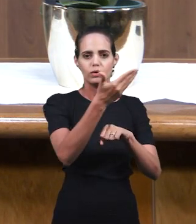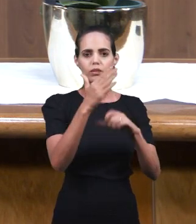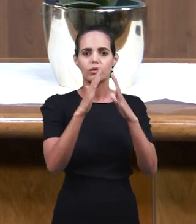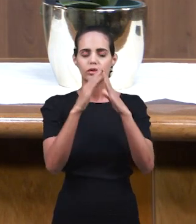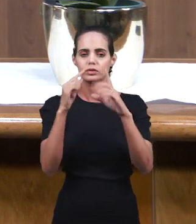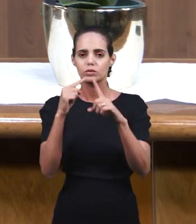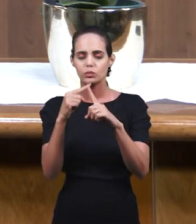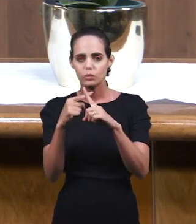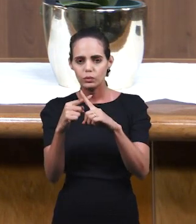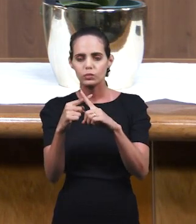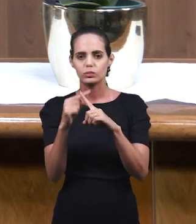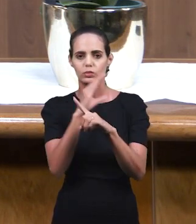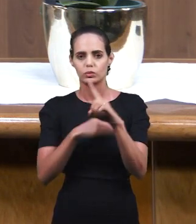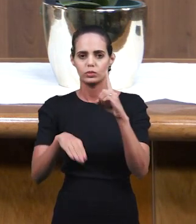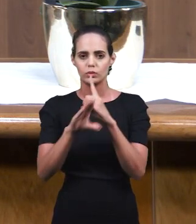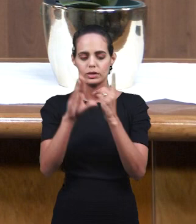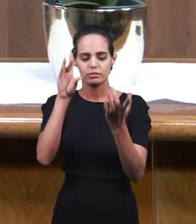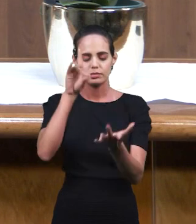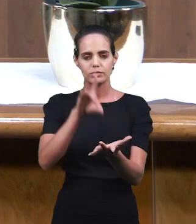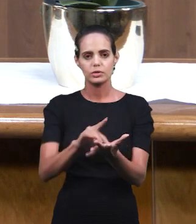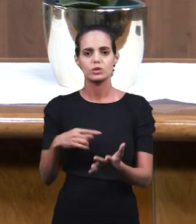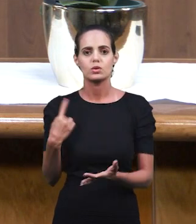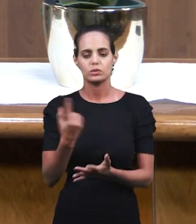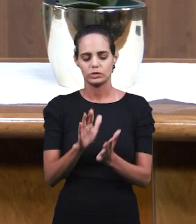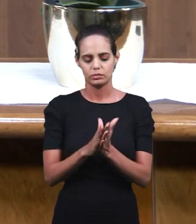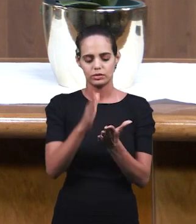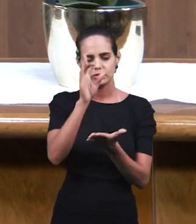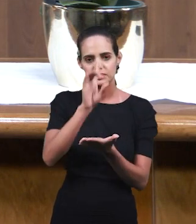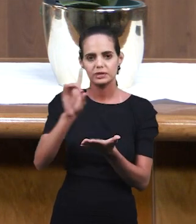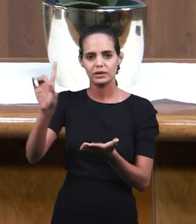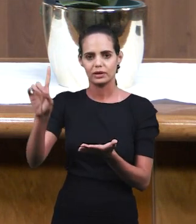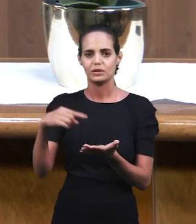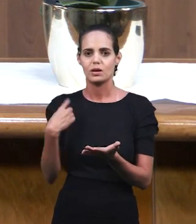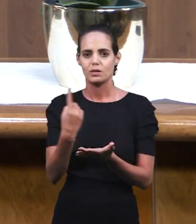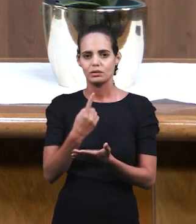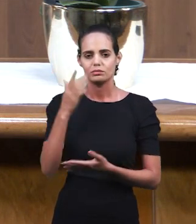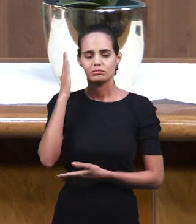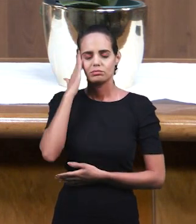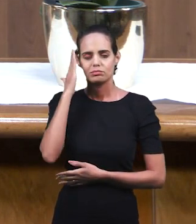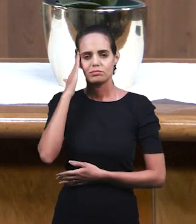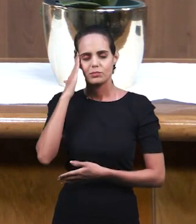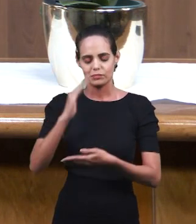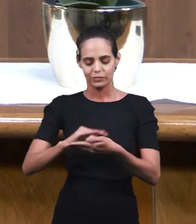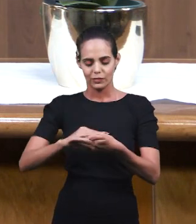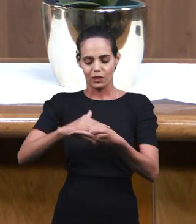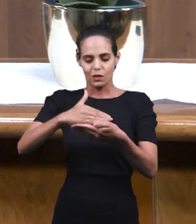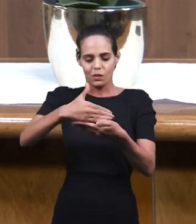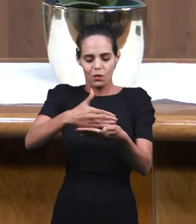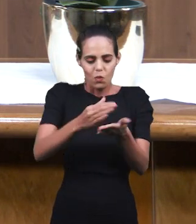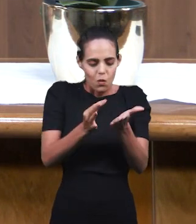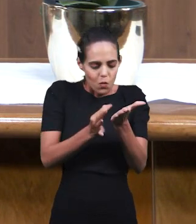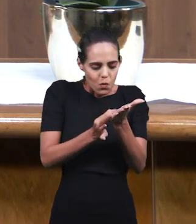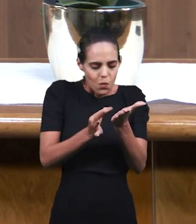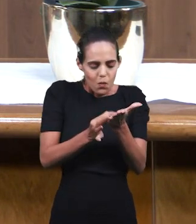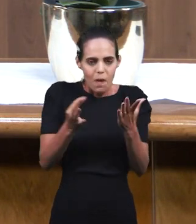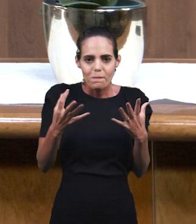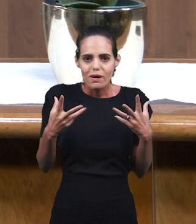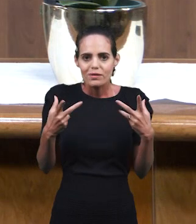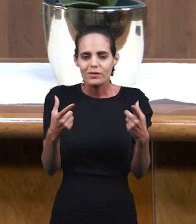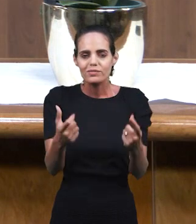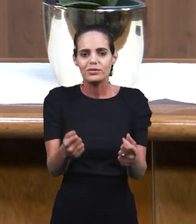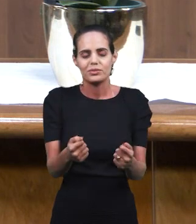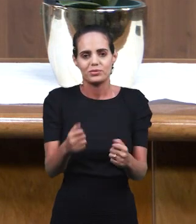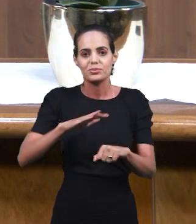nos deparamos com a palavra revelada, nós desfrutamos das riquezas desse tesouro maravilhoso, do qual o